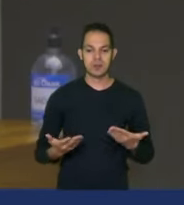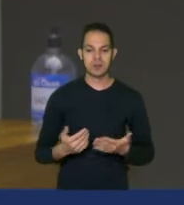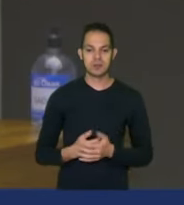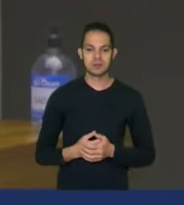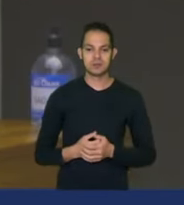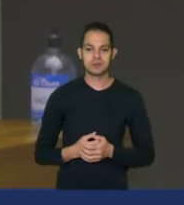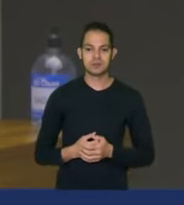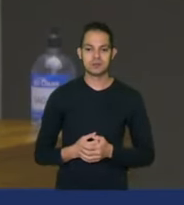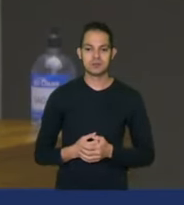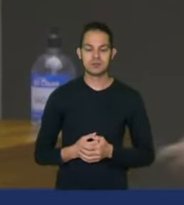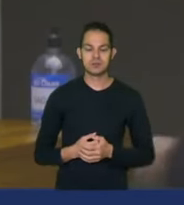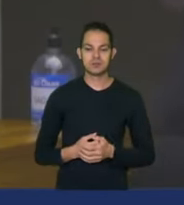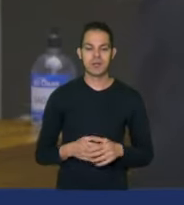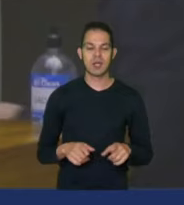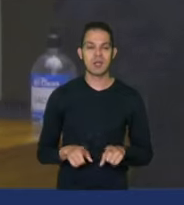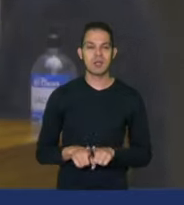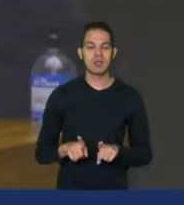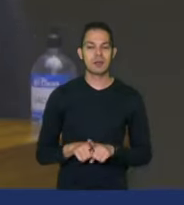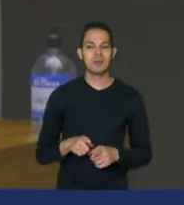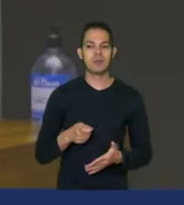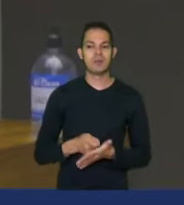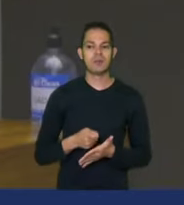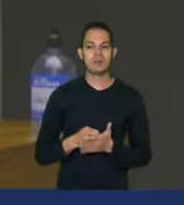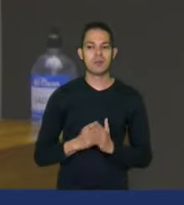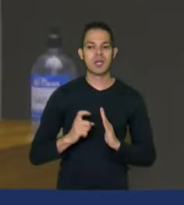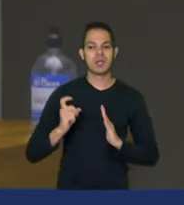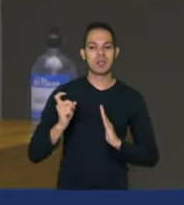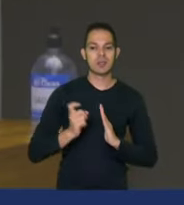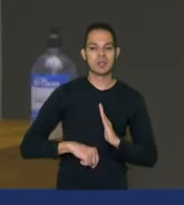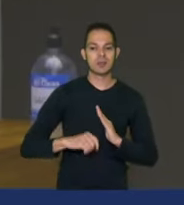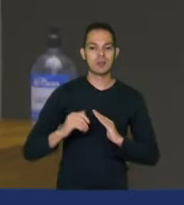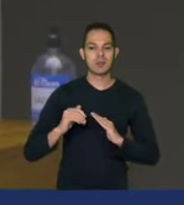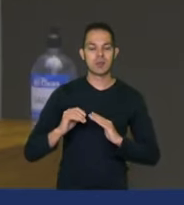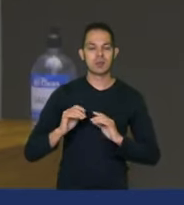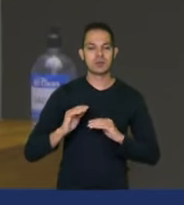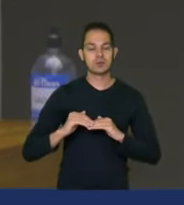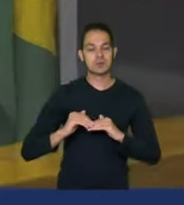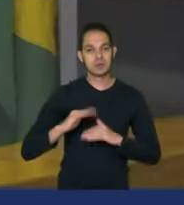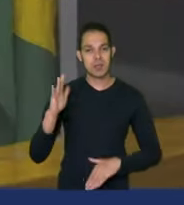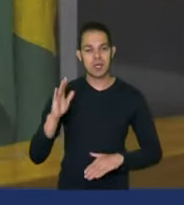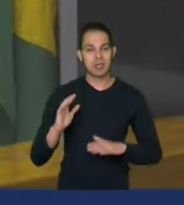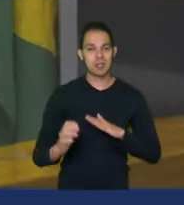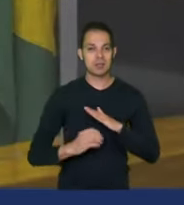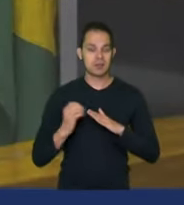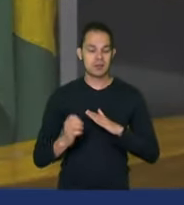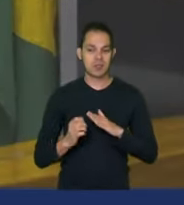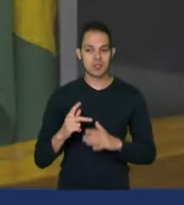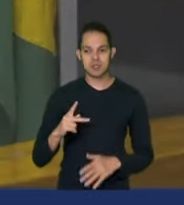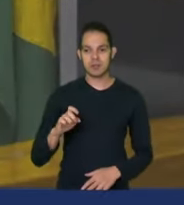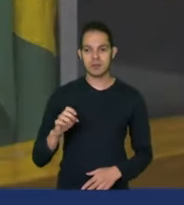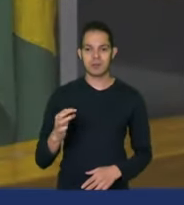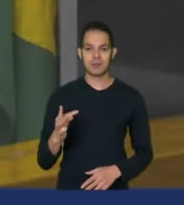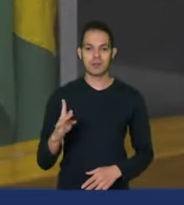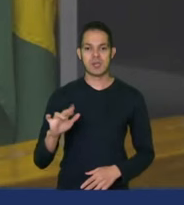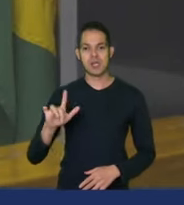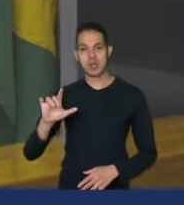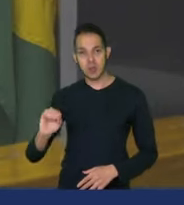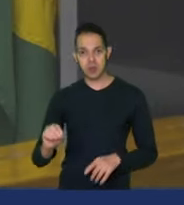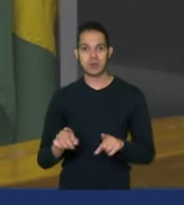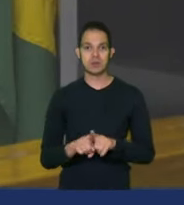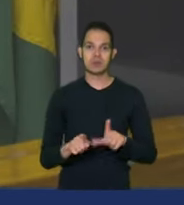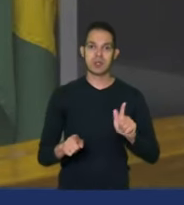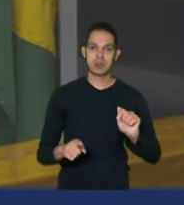inclusive com a imposição de impostos extraordinários sobre as empresas de petróleo e gás, recentemente no Reino Unido e em